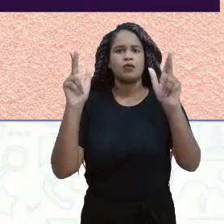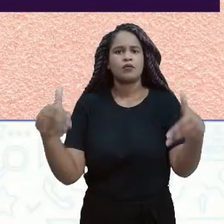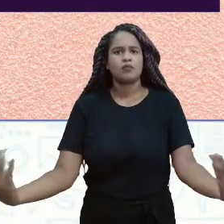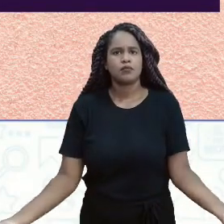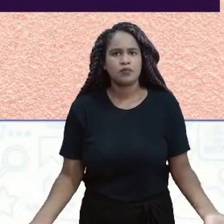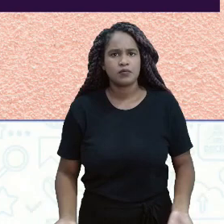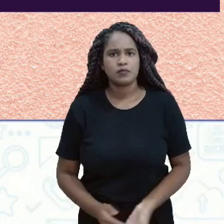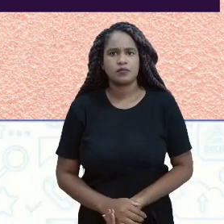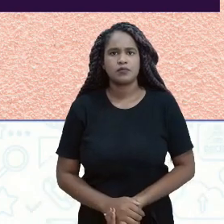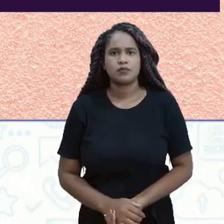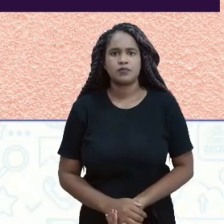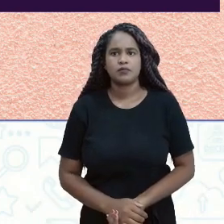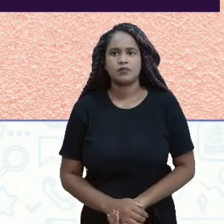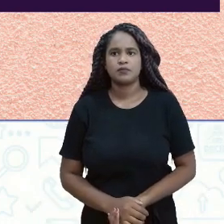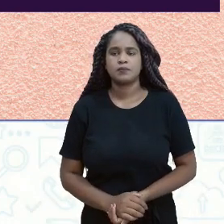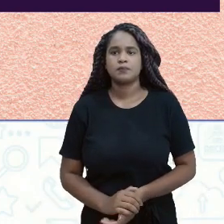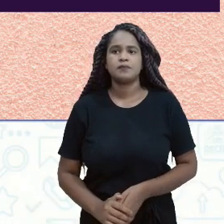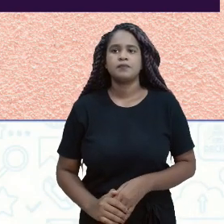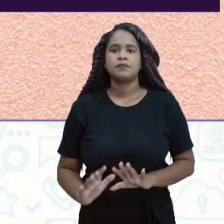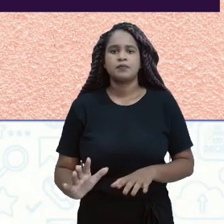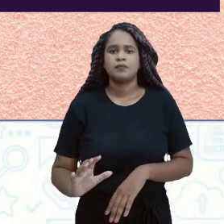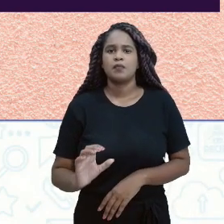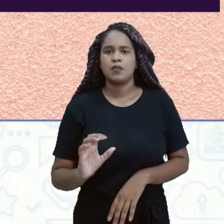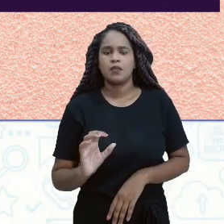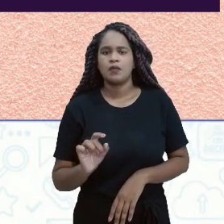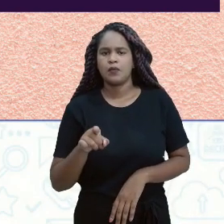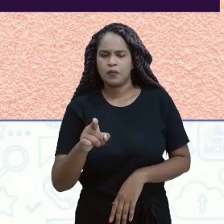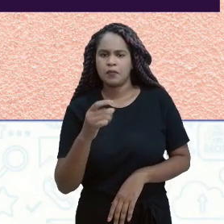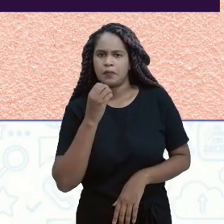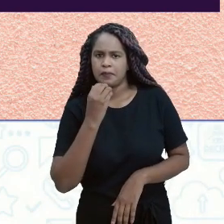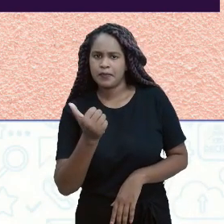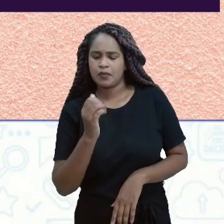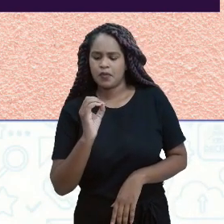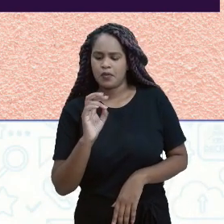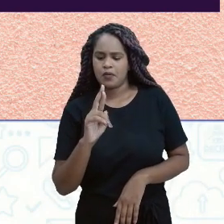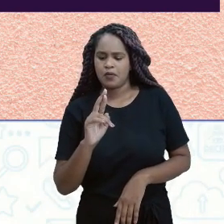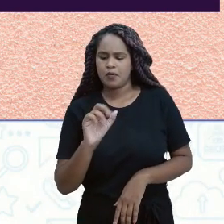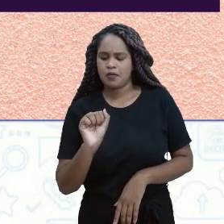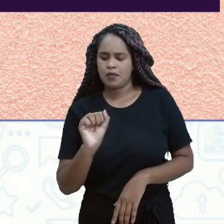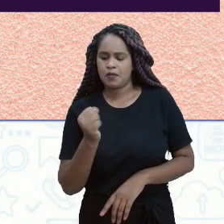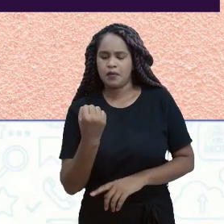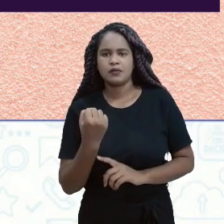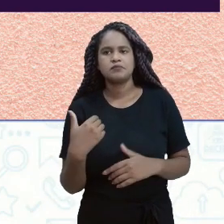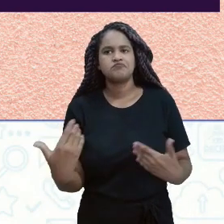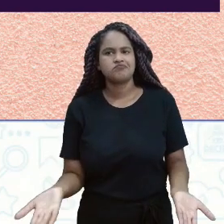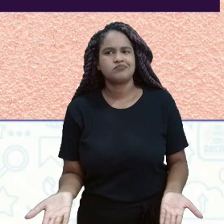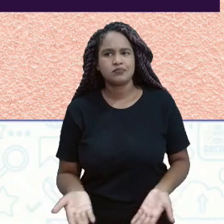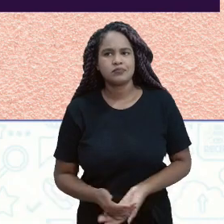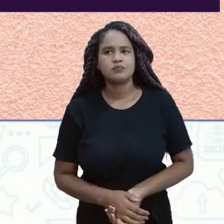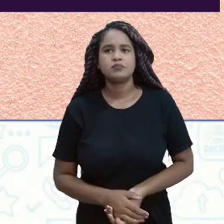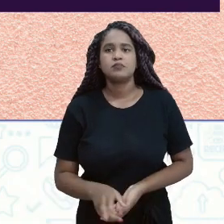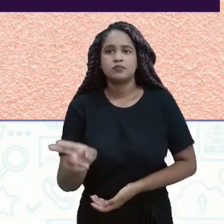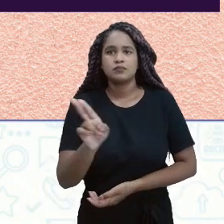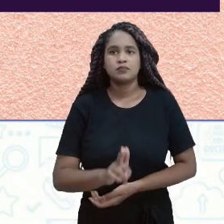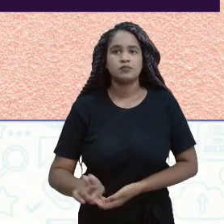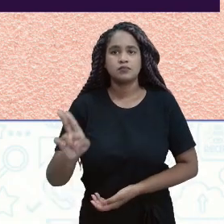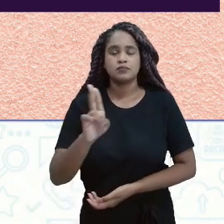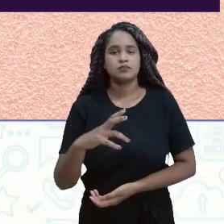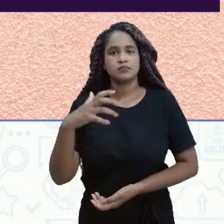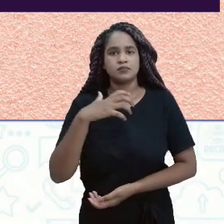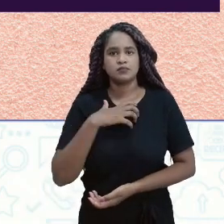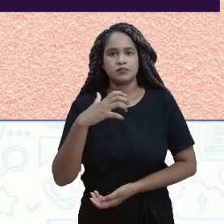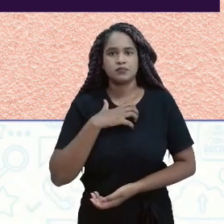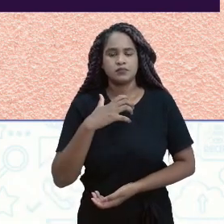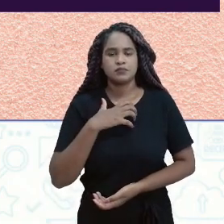coisa? Dizia assim, ora, tu estás bem? Então, eles usam a forma mais gramatical de utilizar as